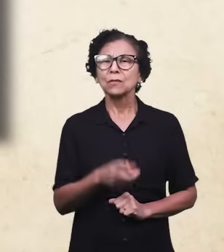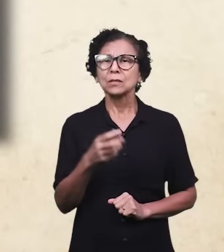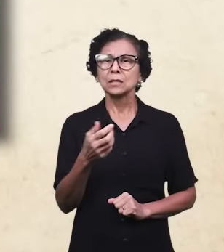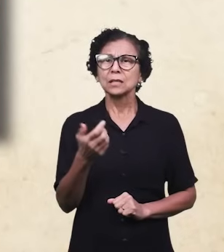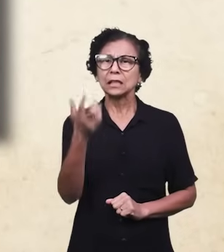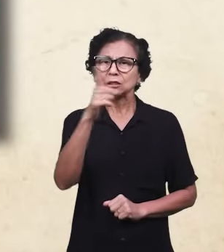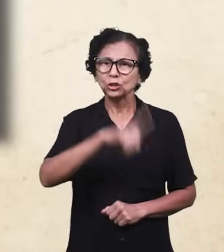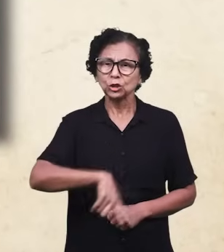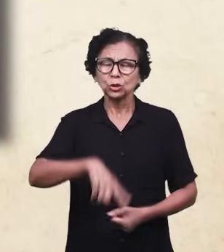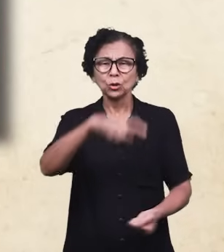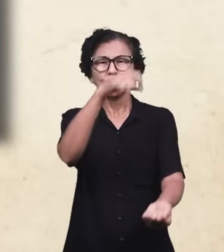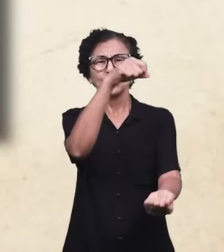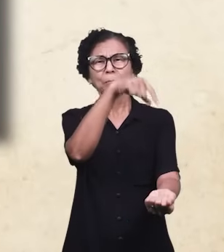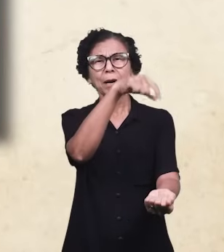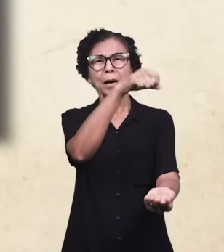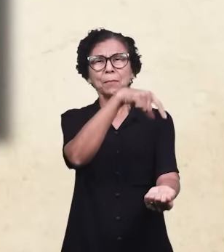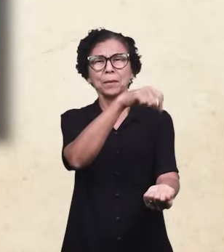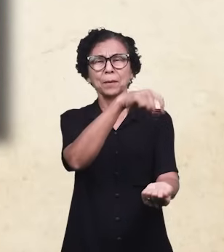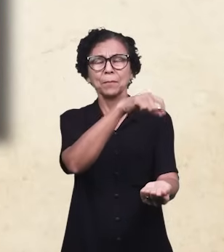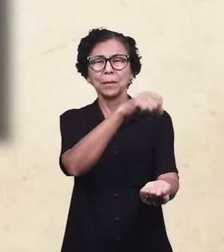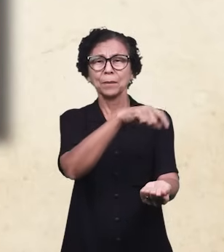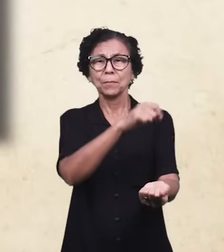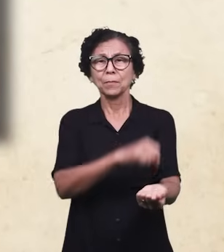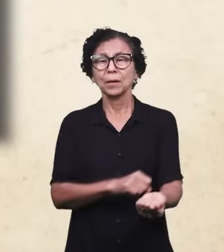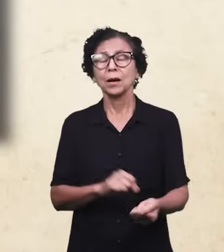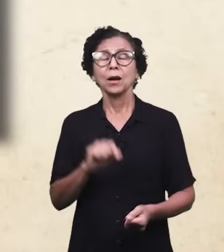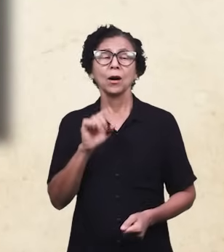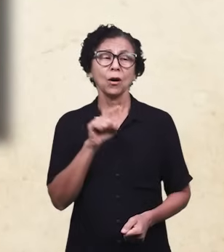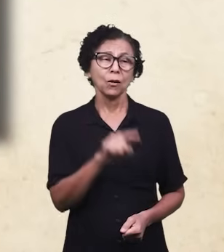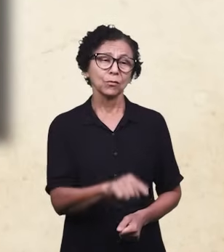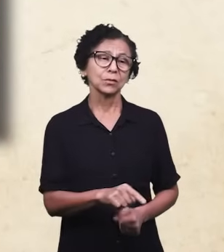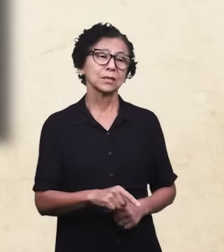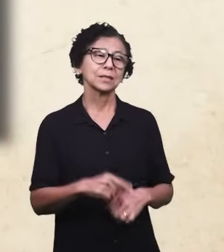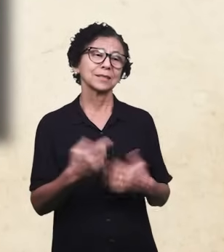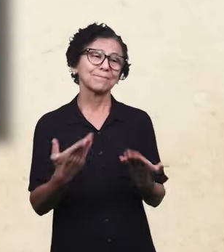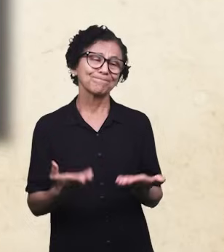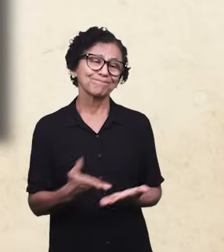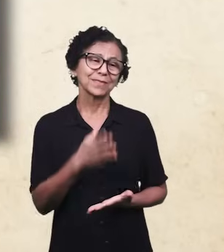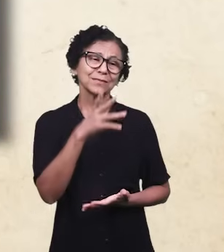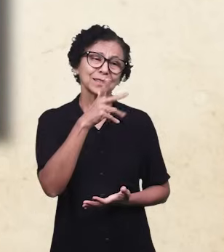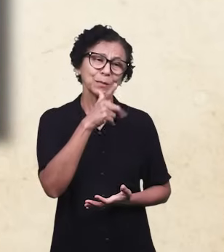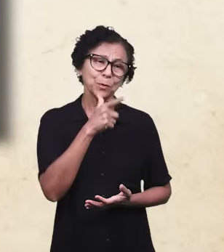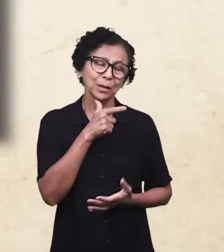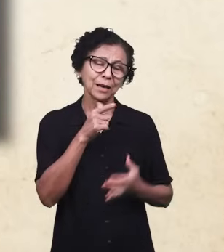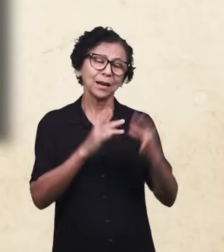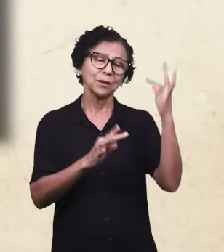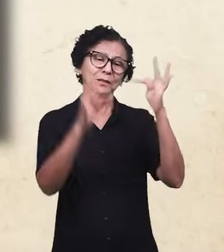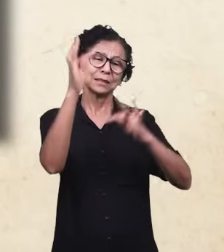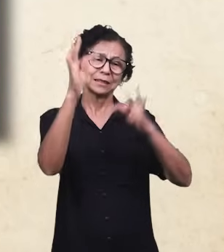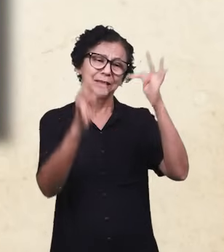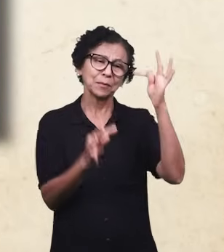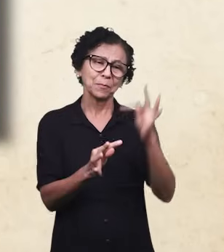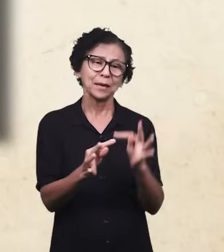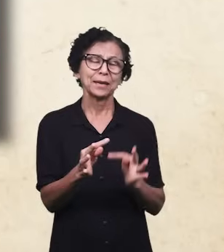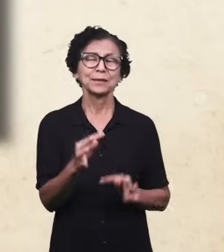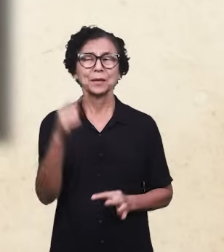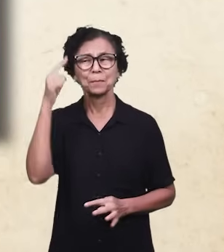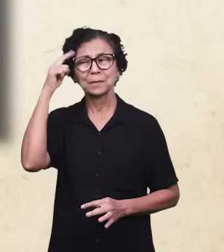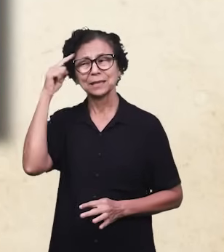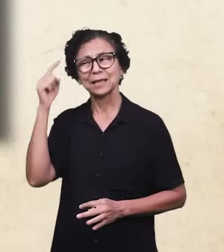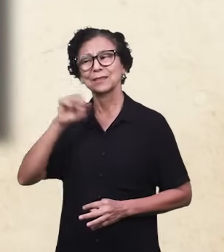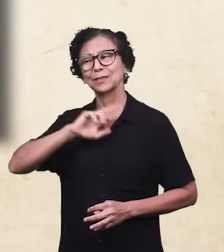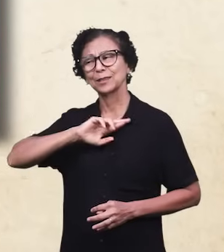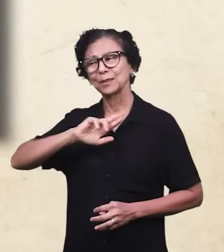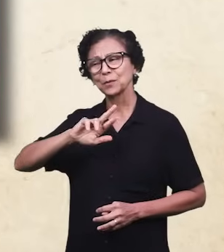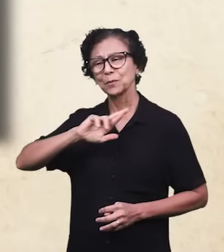mais. Não, tem um caminho longo ainda pela frente. Mas eu sabia que não era. Então, aí eu fiz